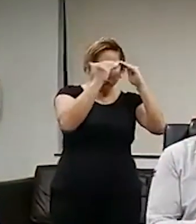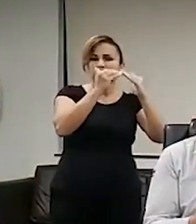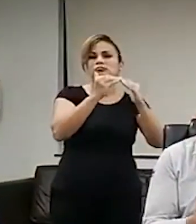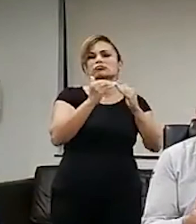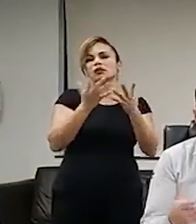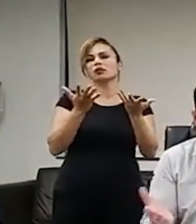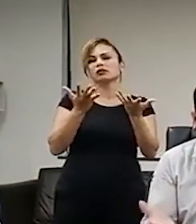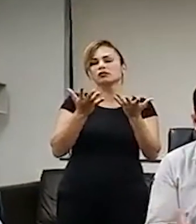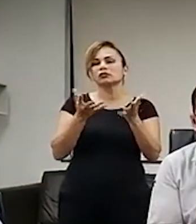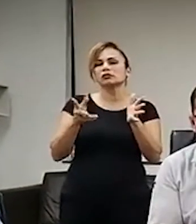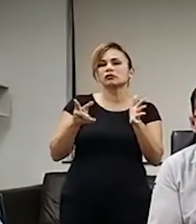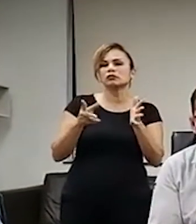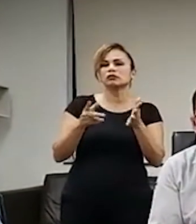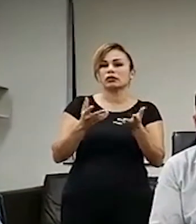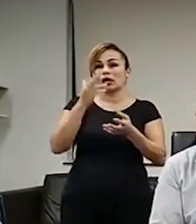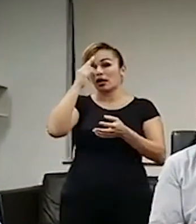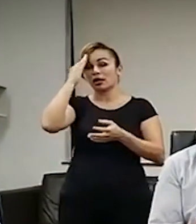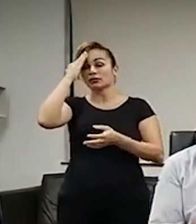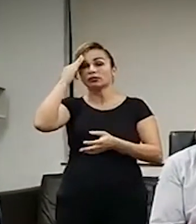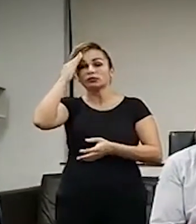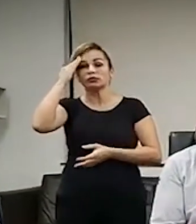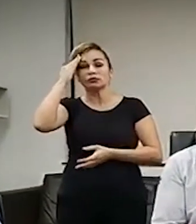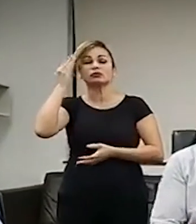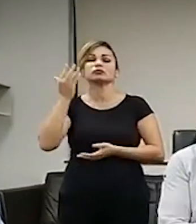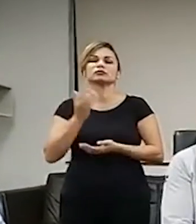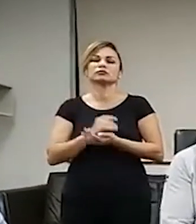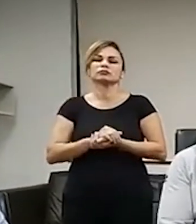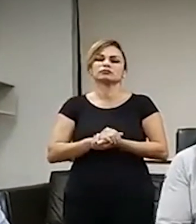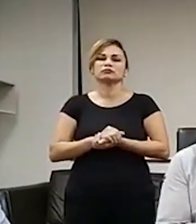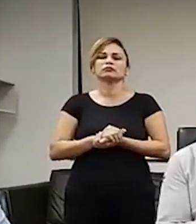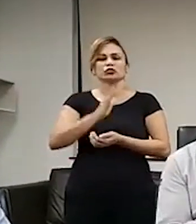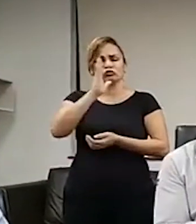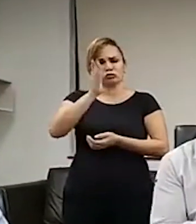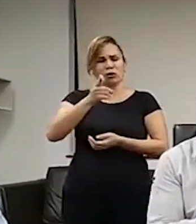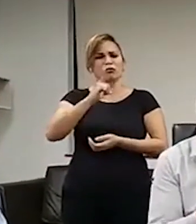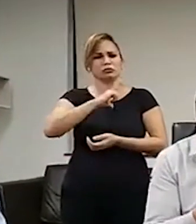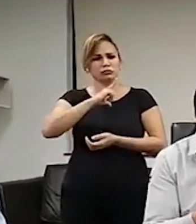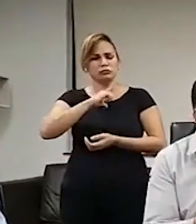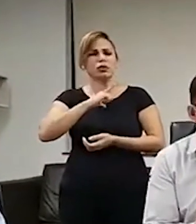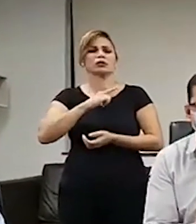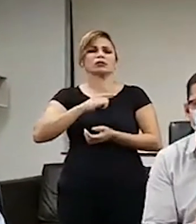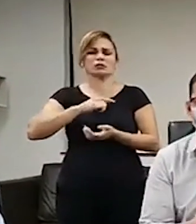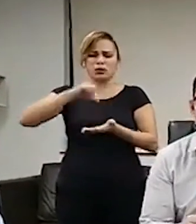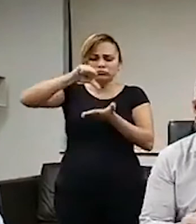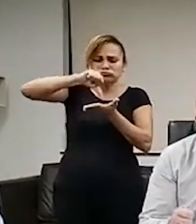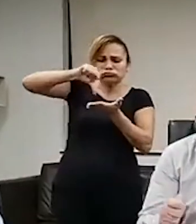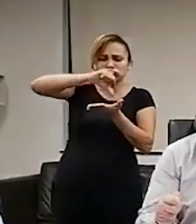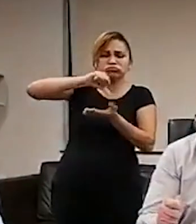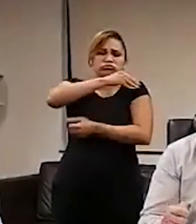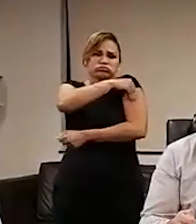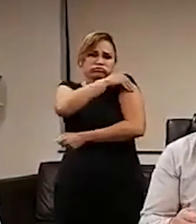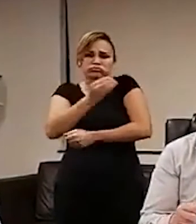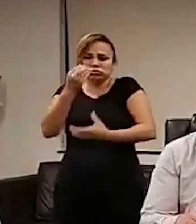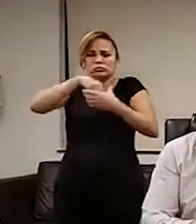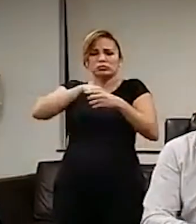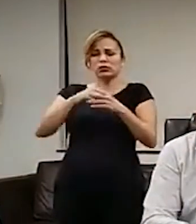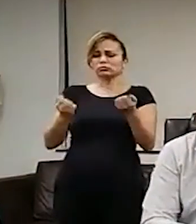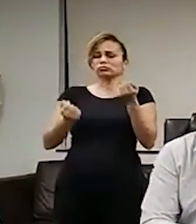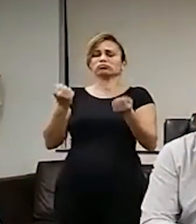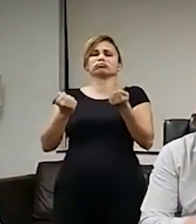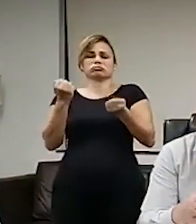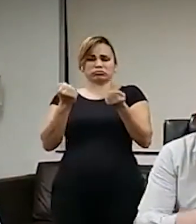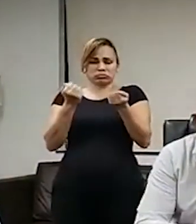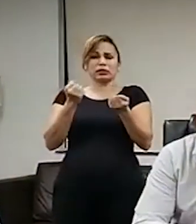os próprios, no caso das borracharias, as pessoas já levam dentro do carro ali o álcool em gel, limpam suas mãos, né,